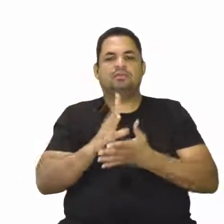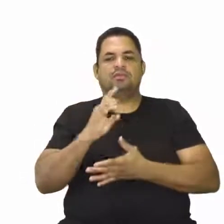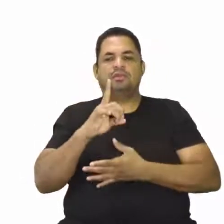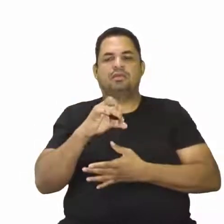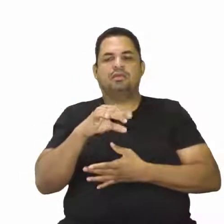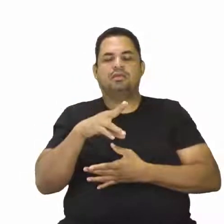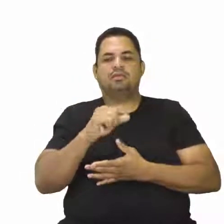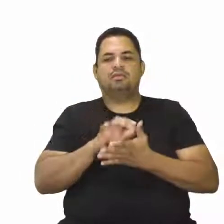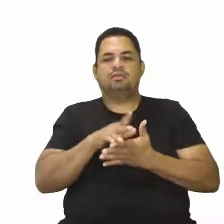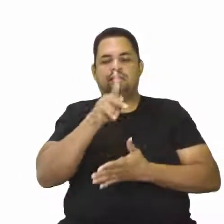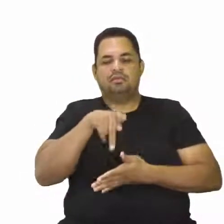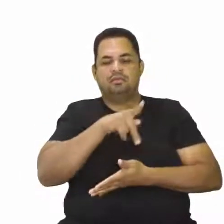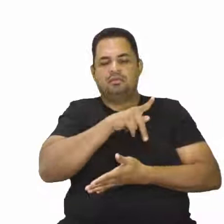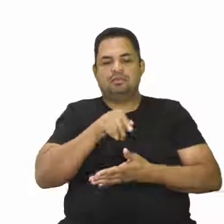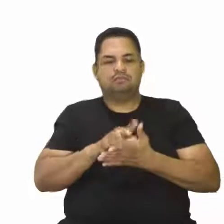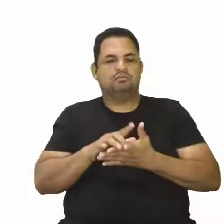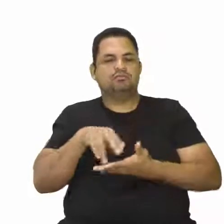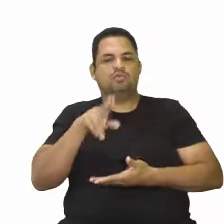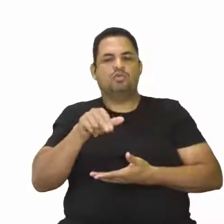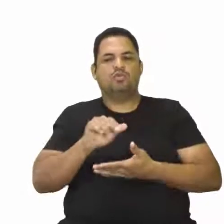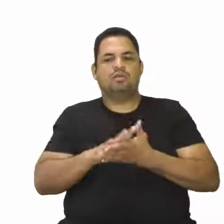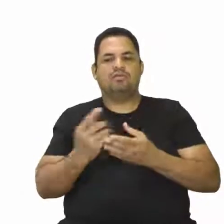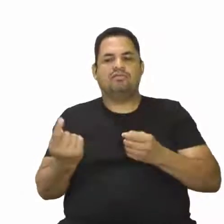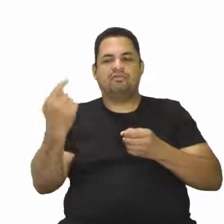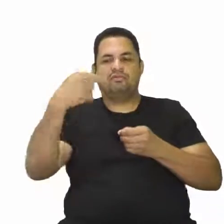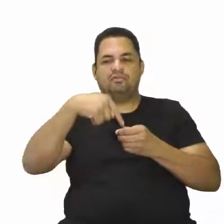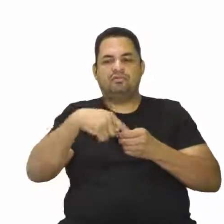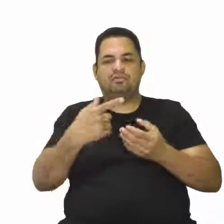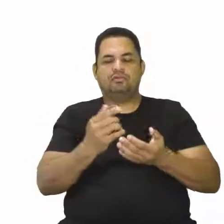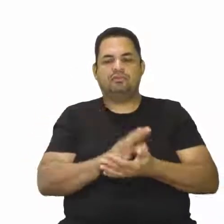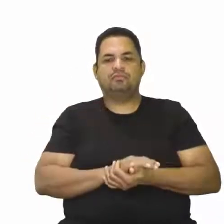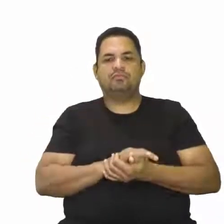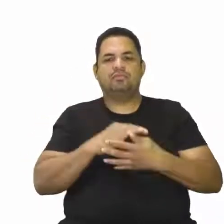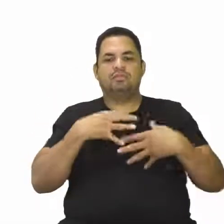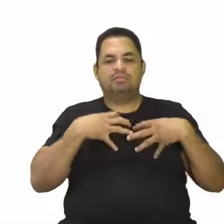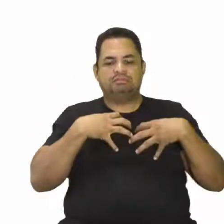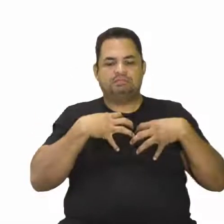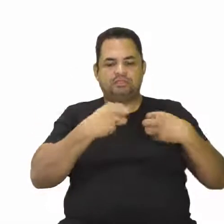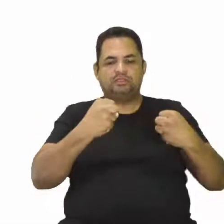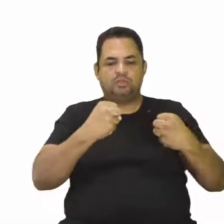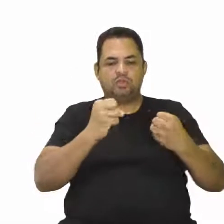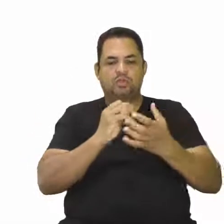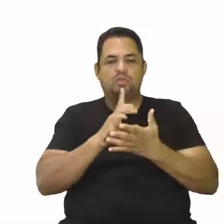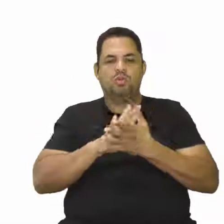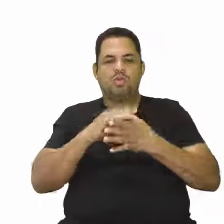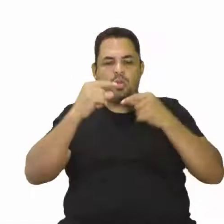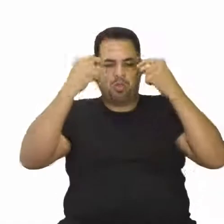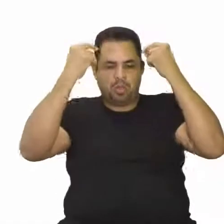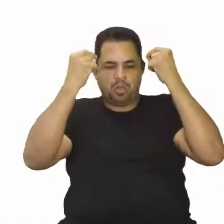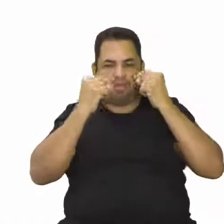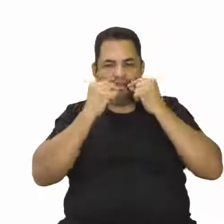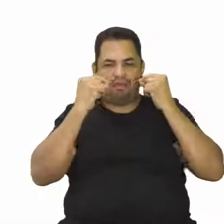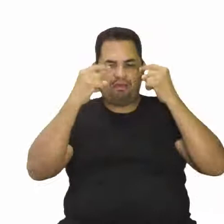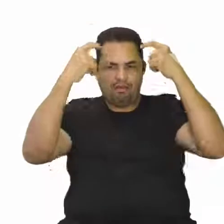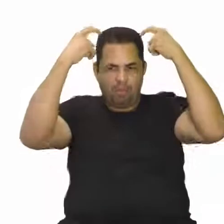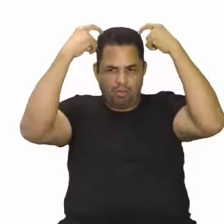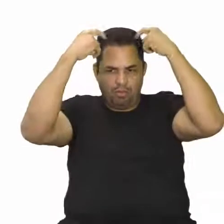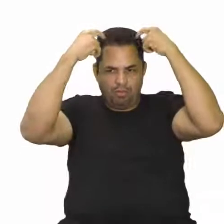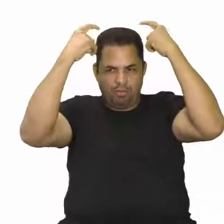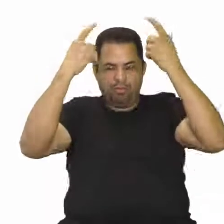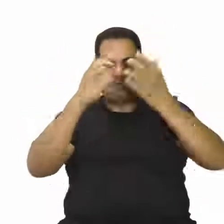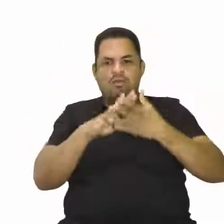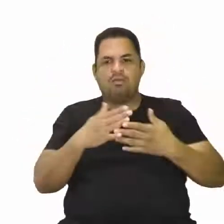Caetano, o padre, não voltou e foi exorcizada pelo bispo, quem